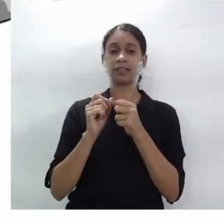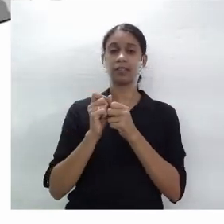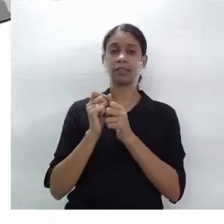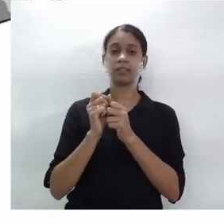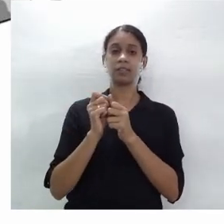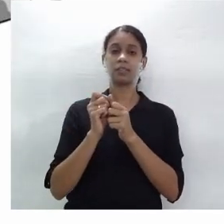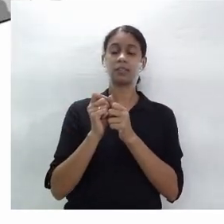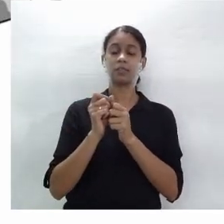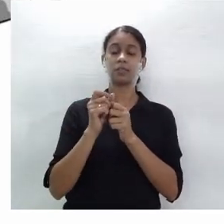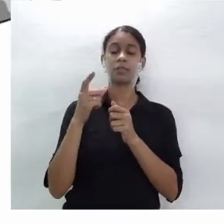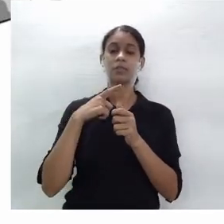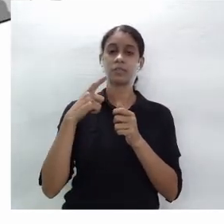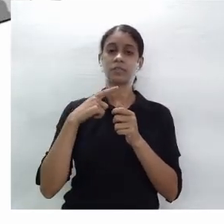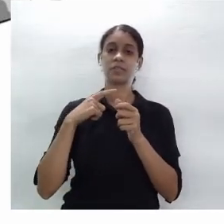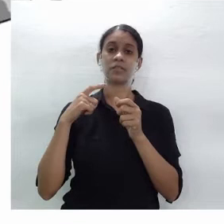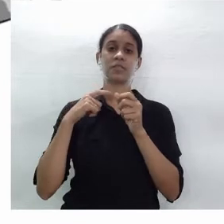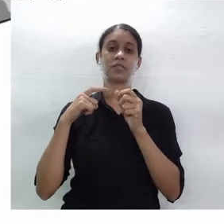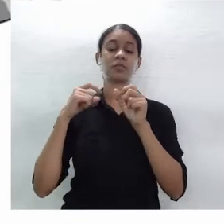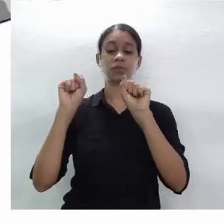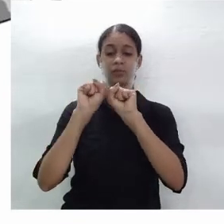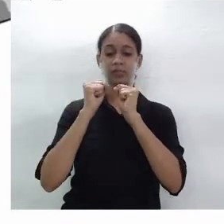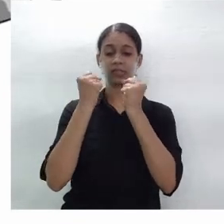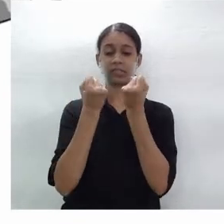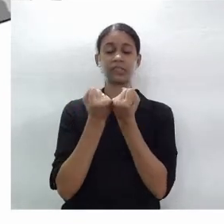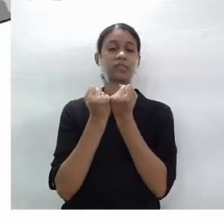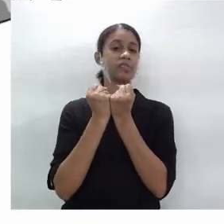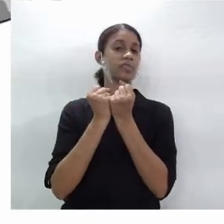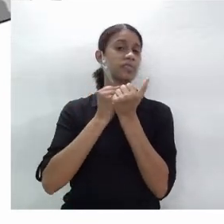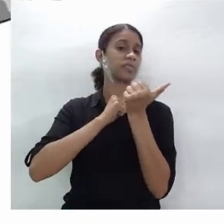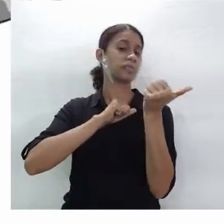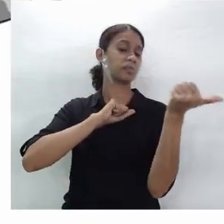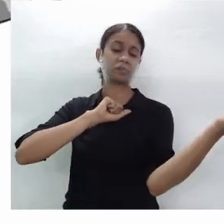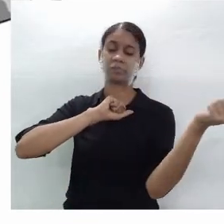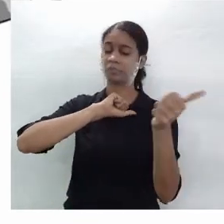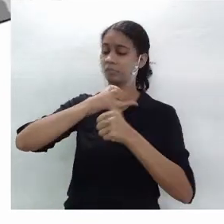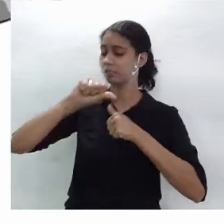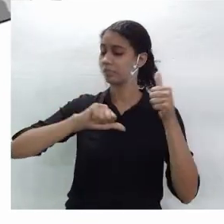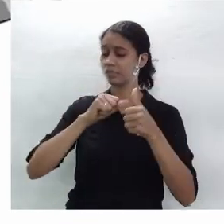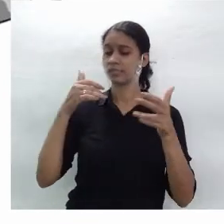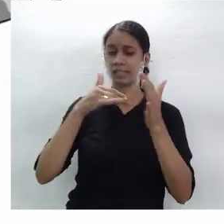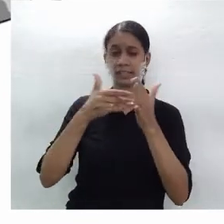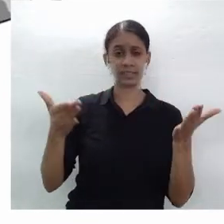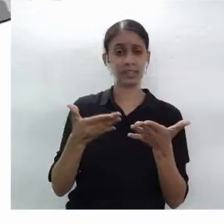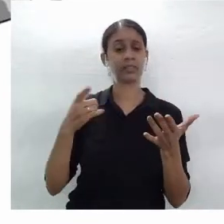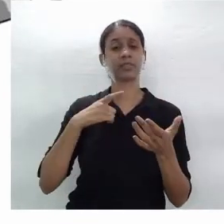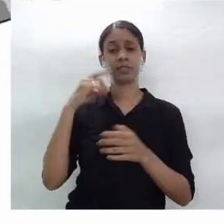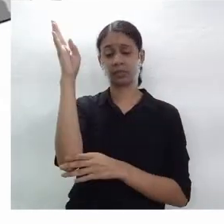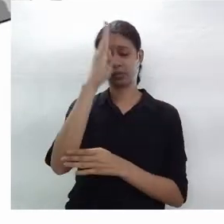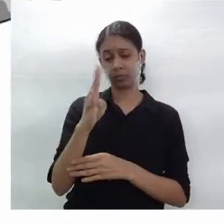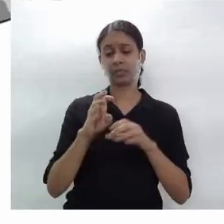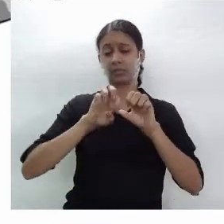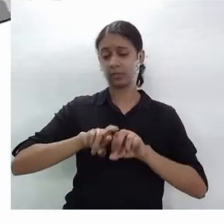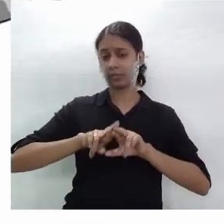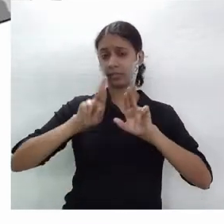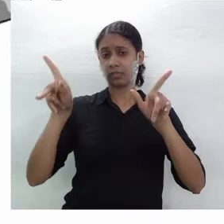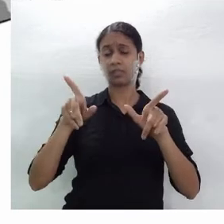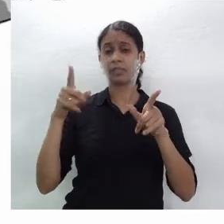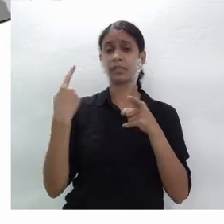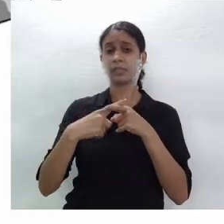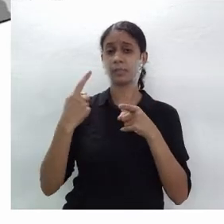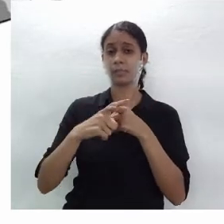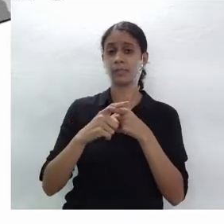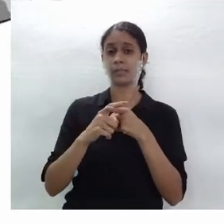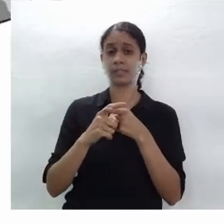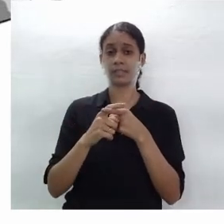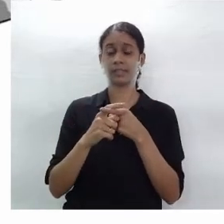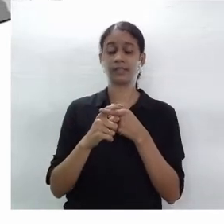imensa. Até hoje nós pagamos as questões das desigualdades brasileiras em razão do regime escravo, onde a grande parte